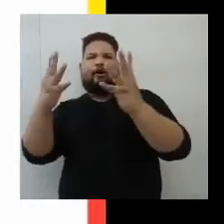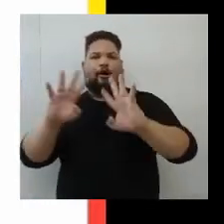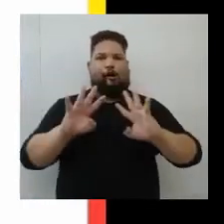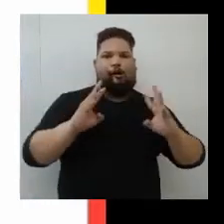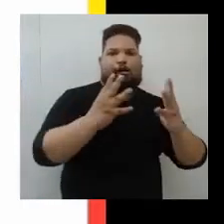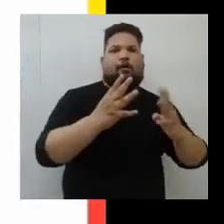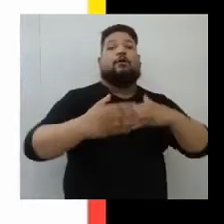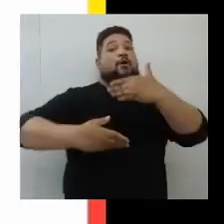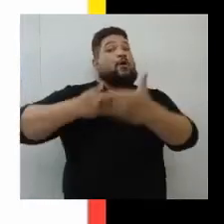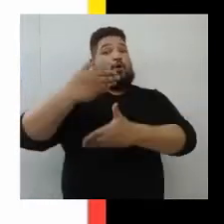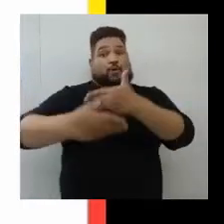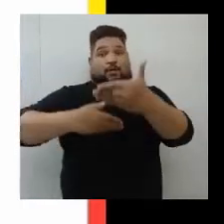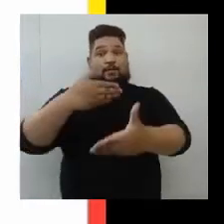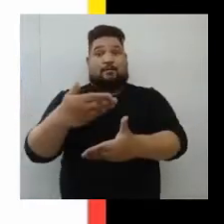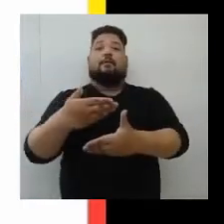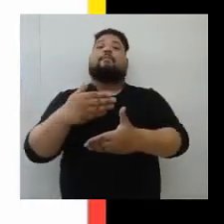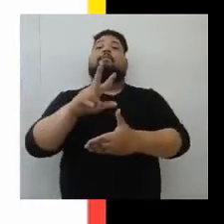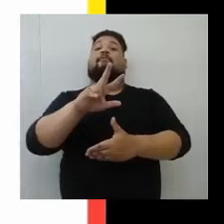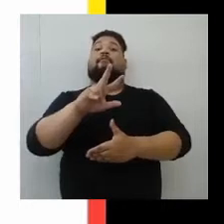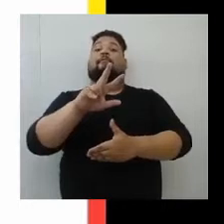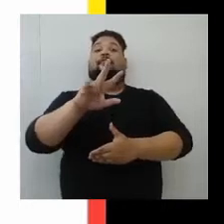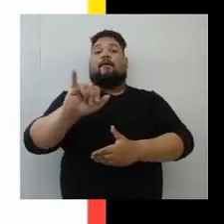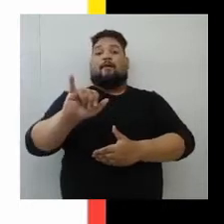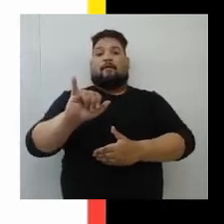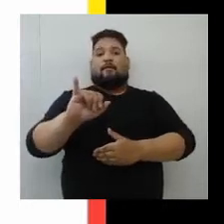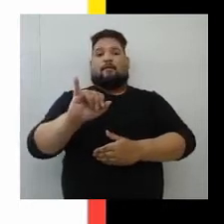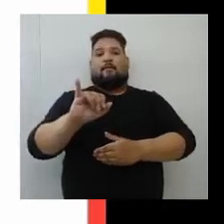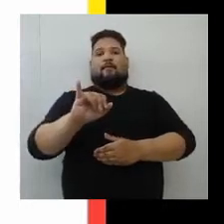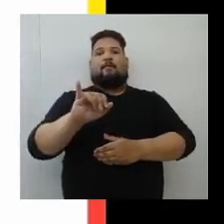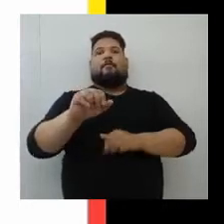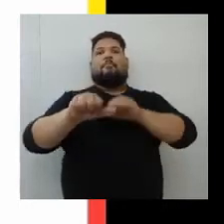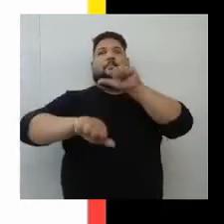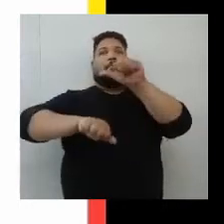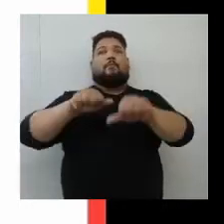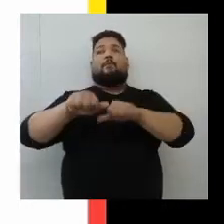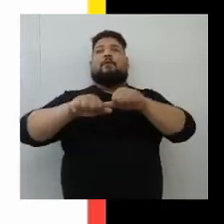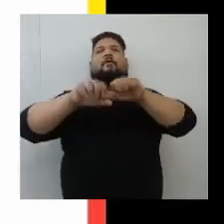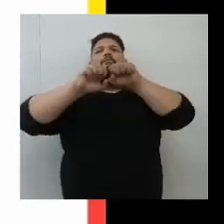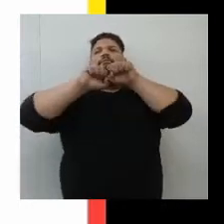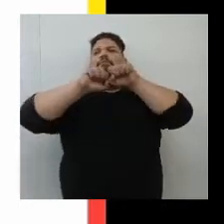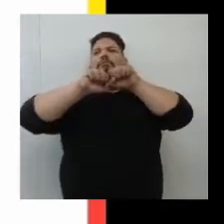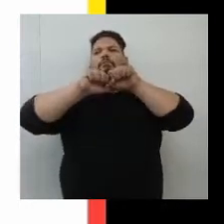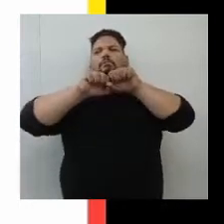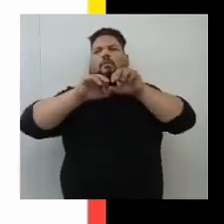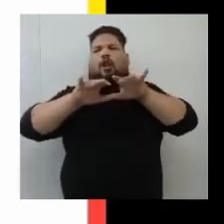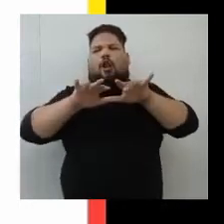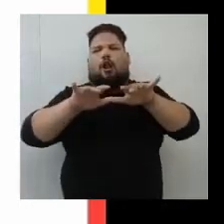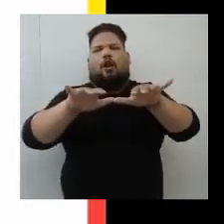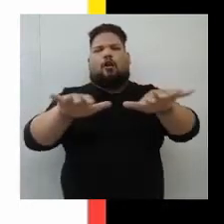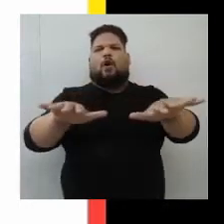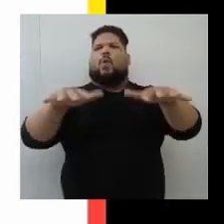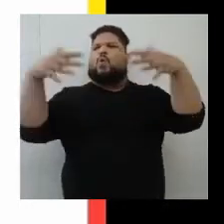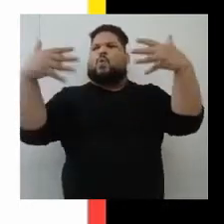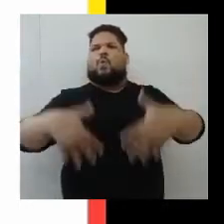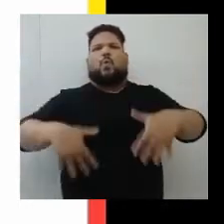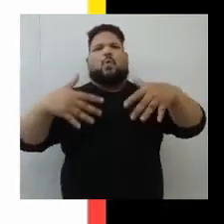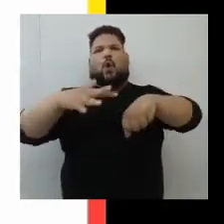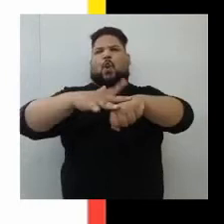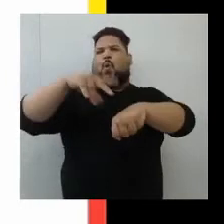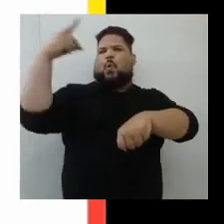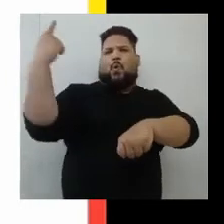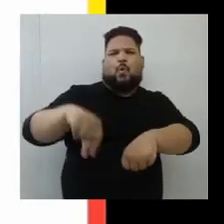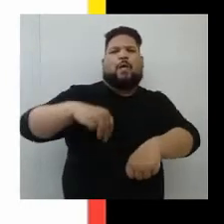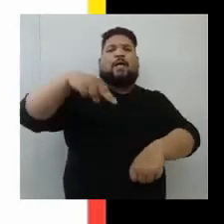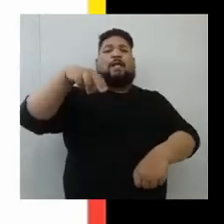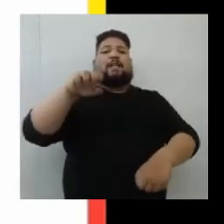mais tarde vai servir para uma proliferação muito mais severa da peste negra. A gente vai